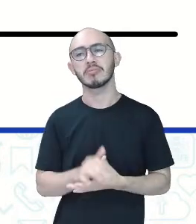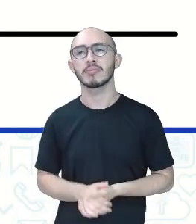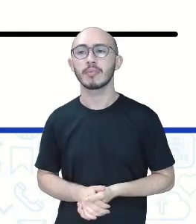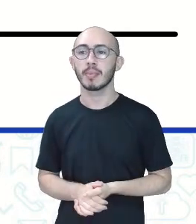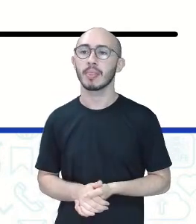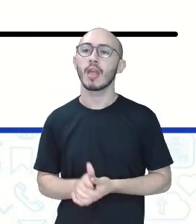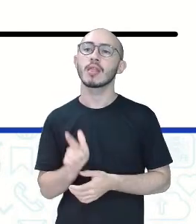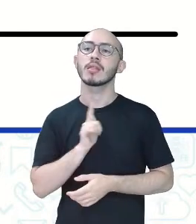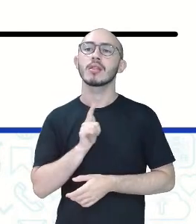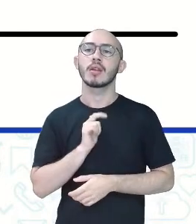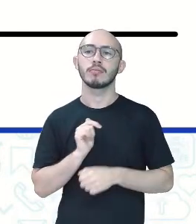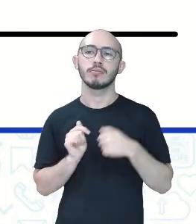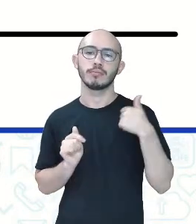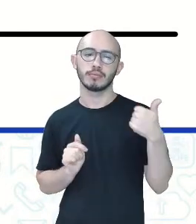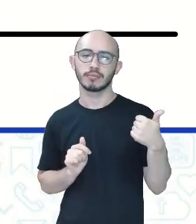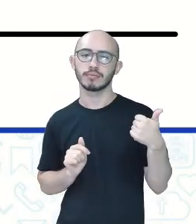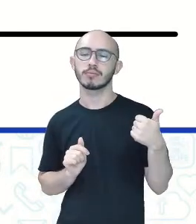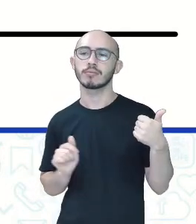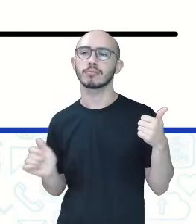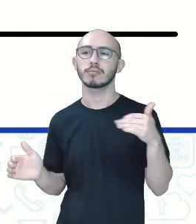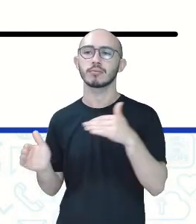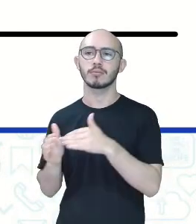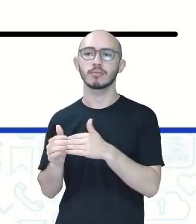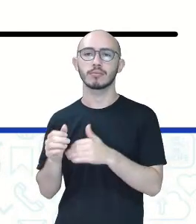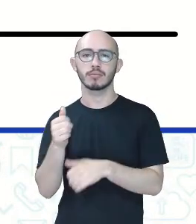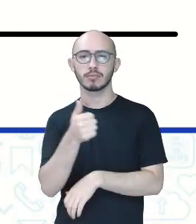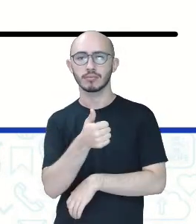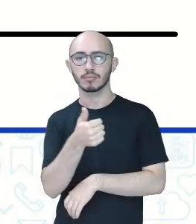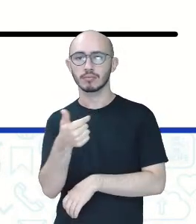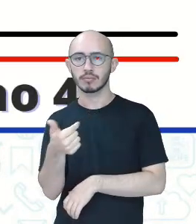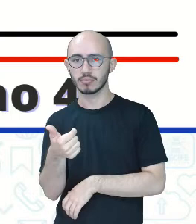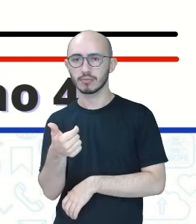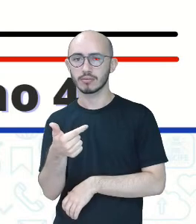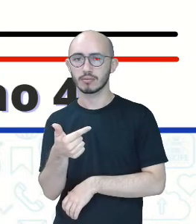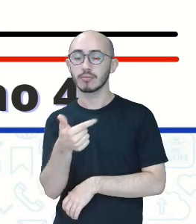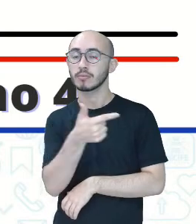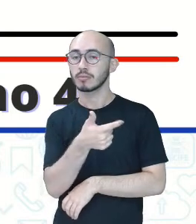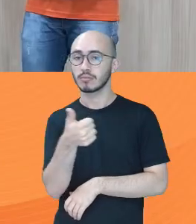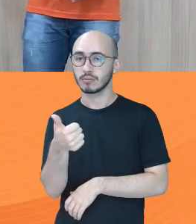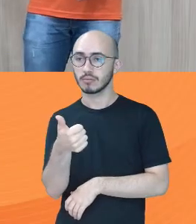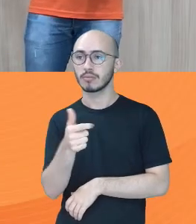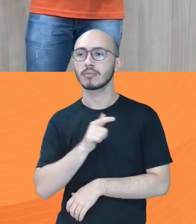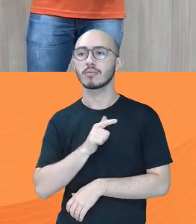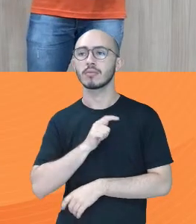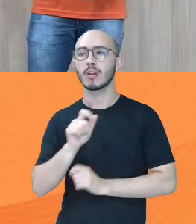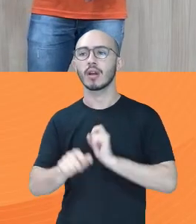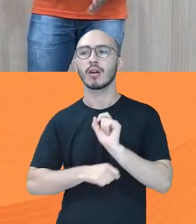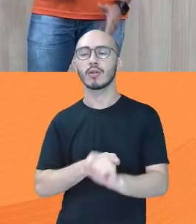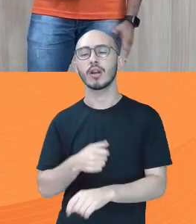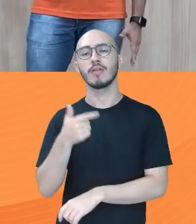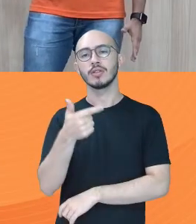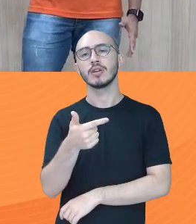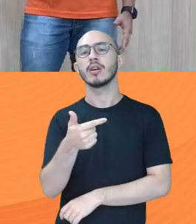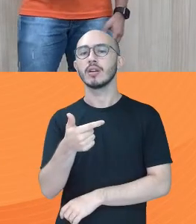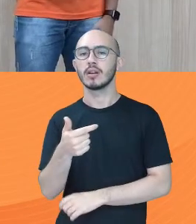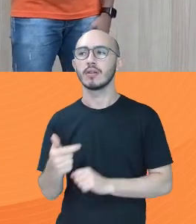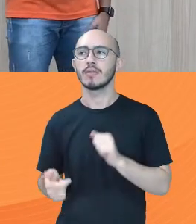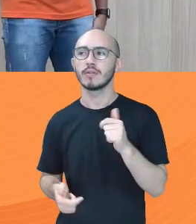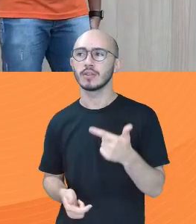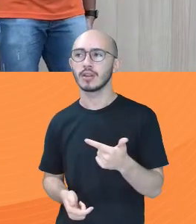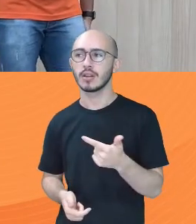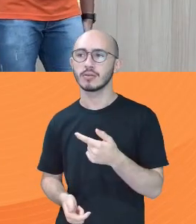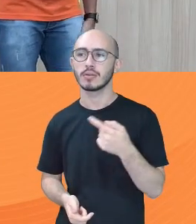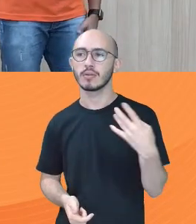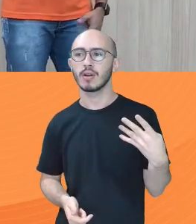aqui, ó, do primeiro número até o 21º, certo? Temos do 24º, agora o bicho